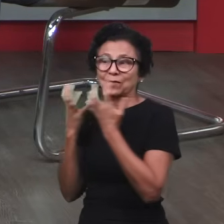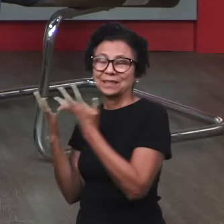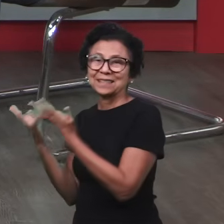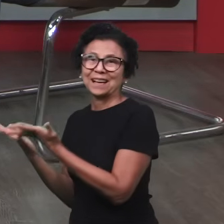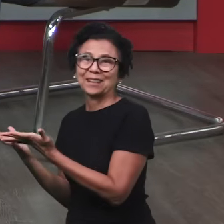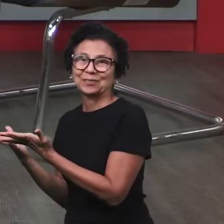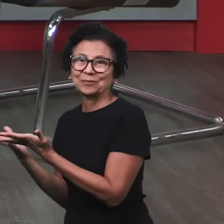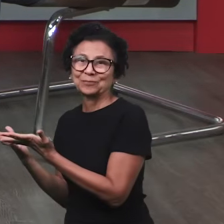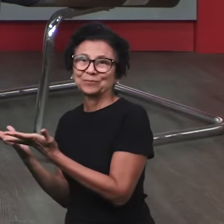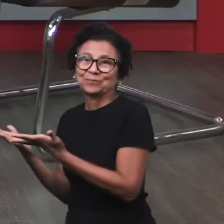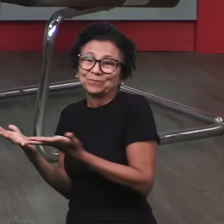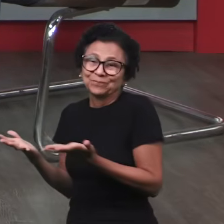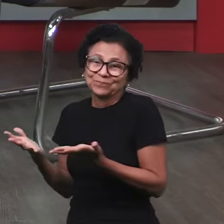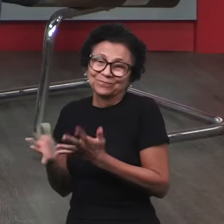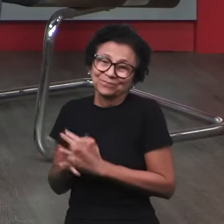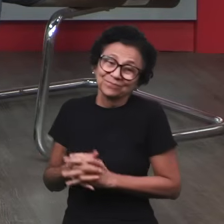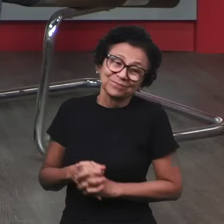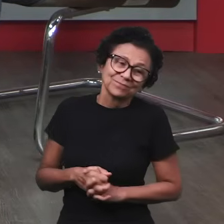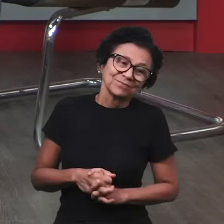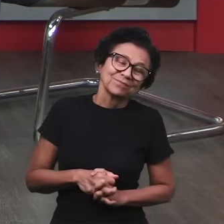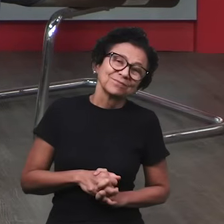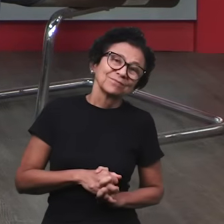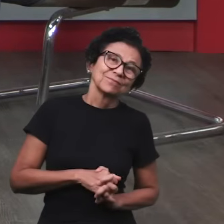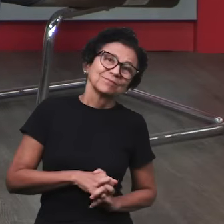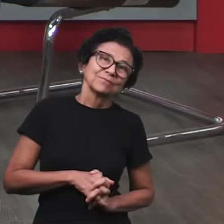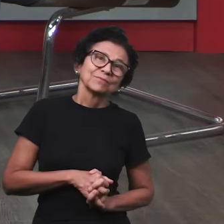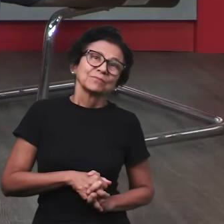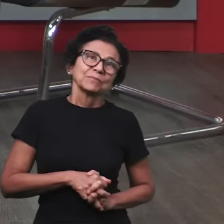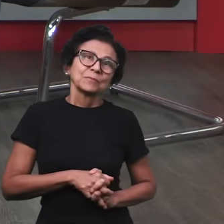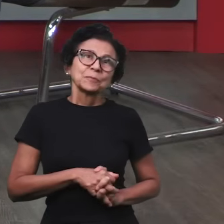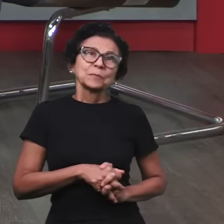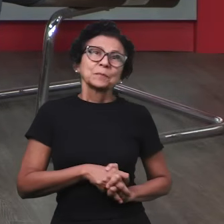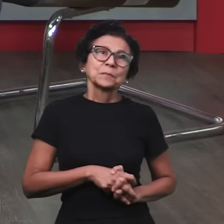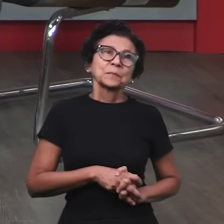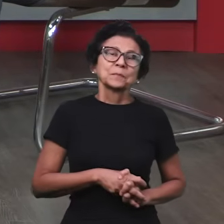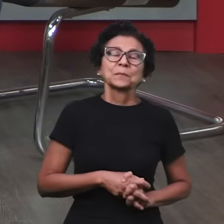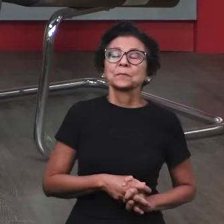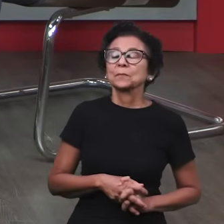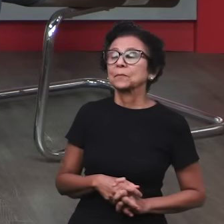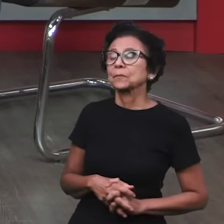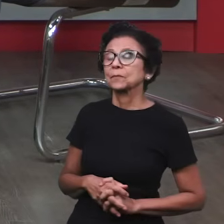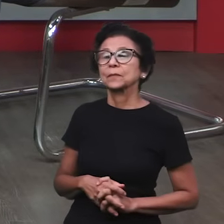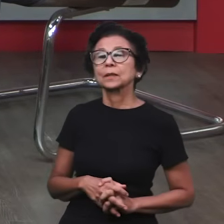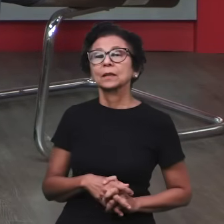ele fica. Ninguém sabe. Aquela mulher não